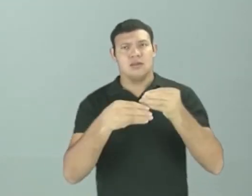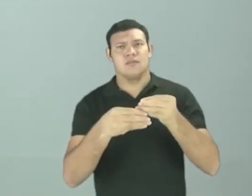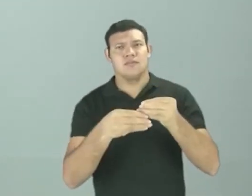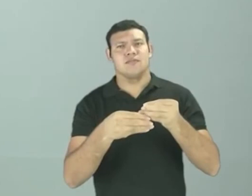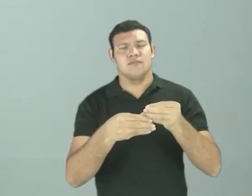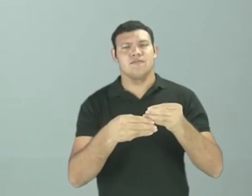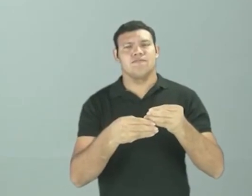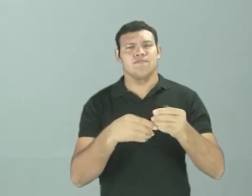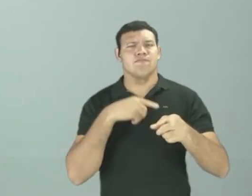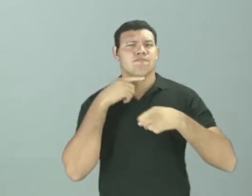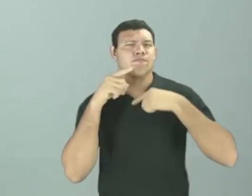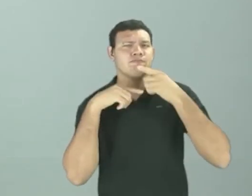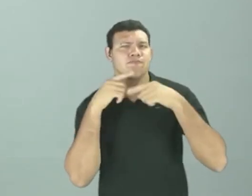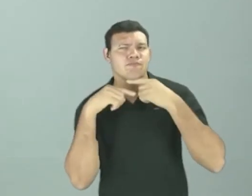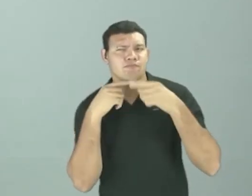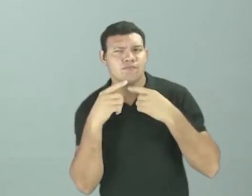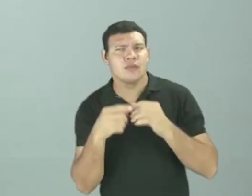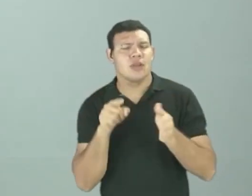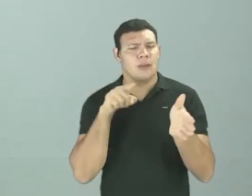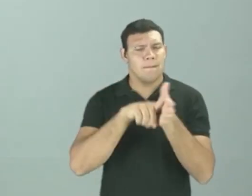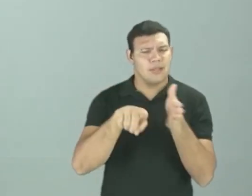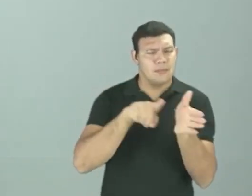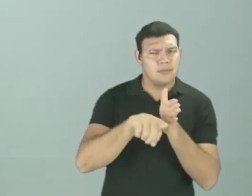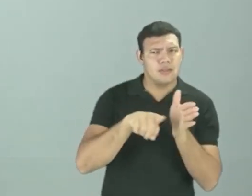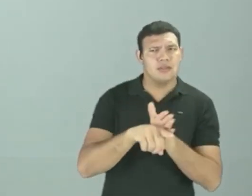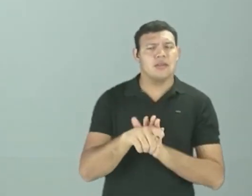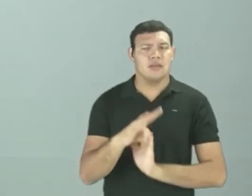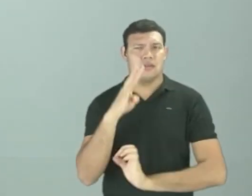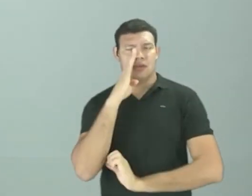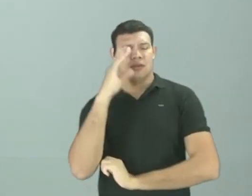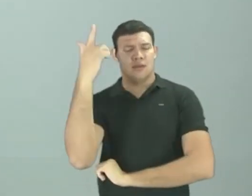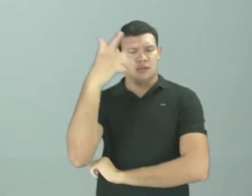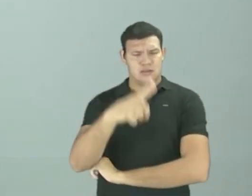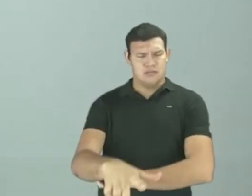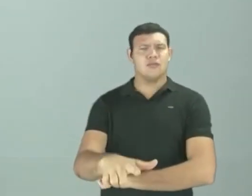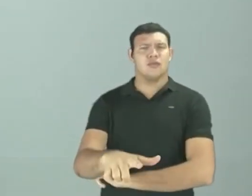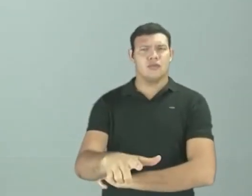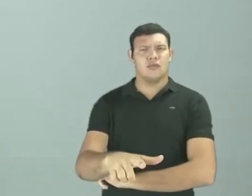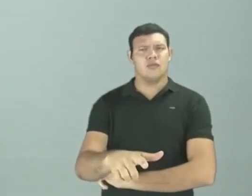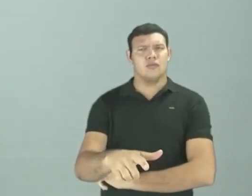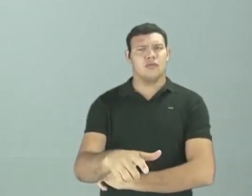e tire suas dúvidas, reveja essa aula mais uma vez e outras aulas